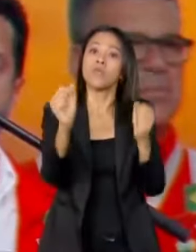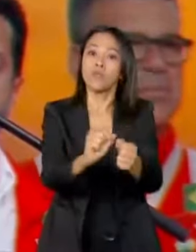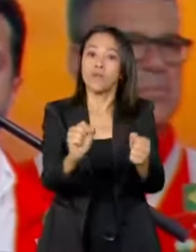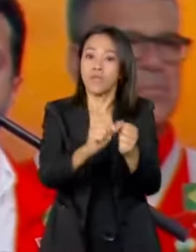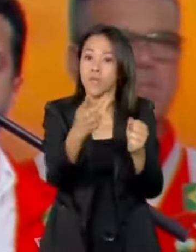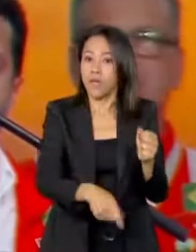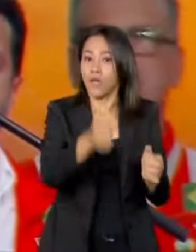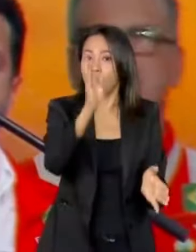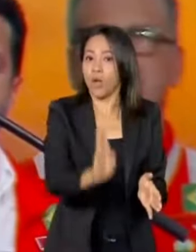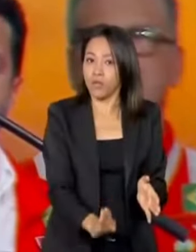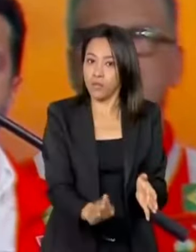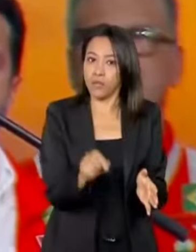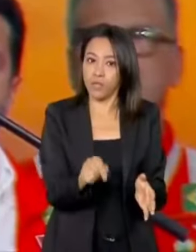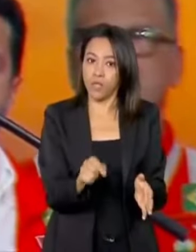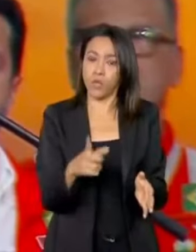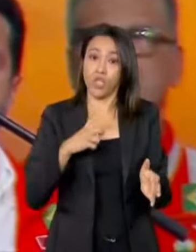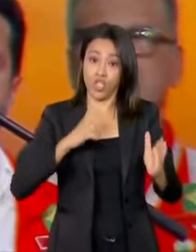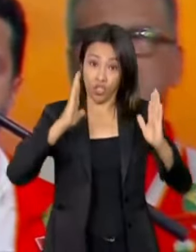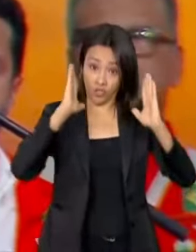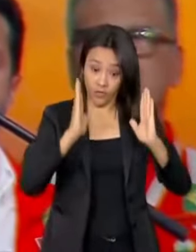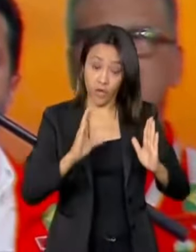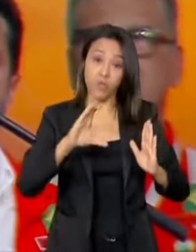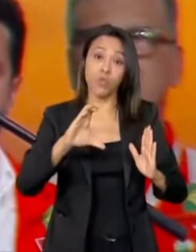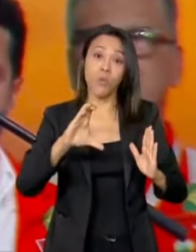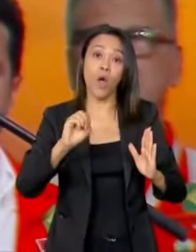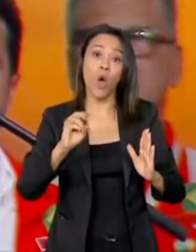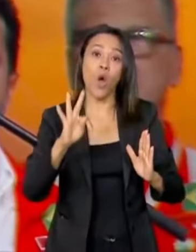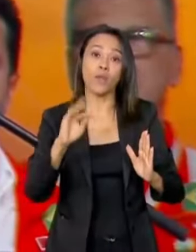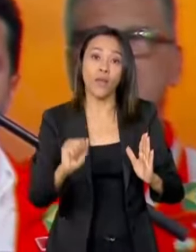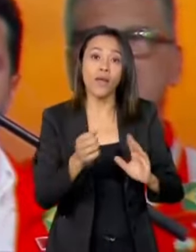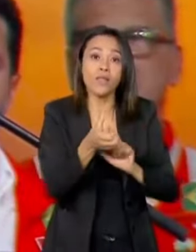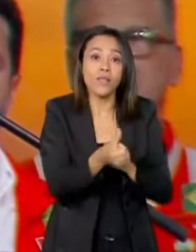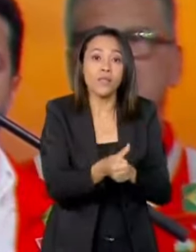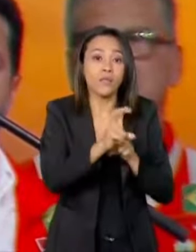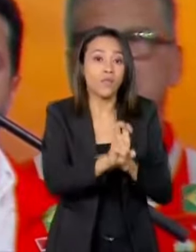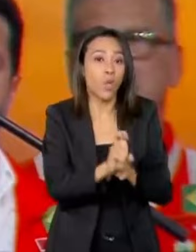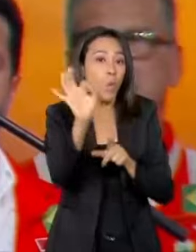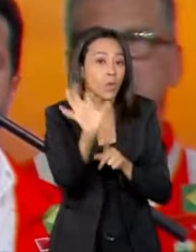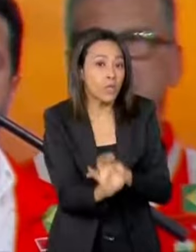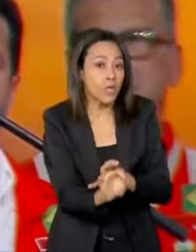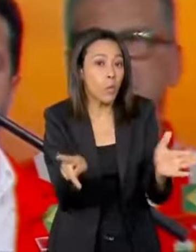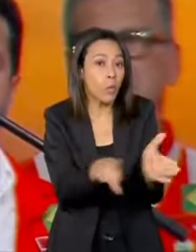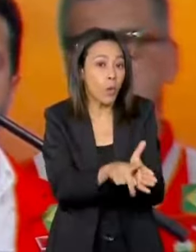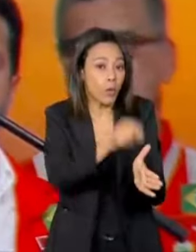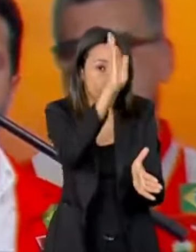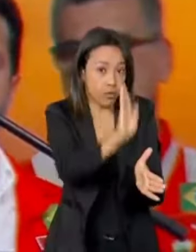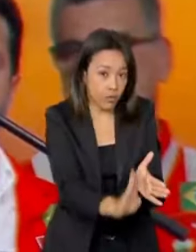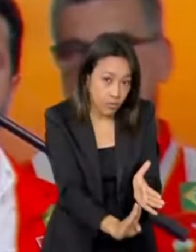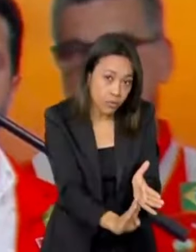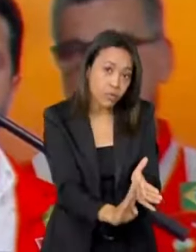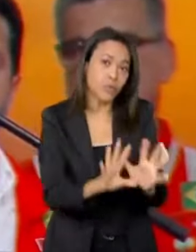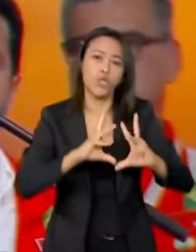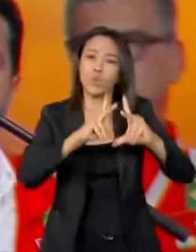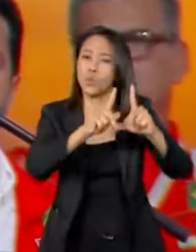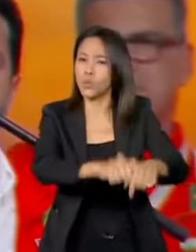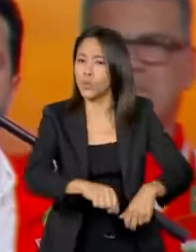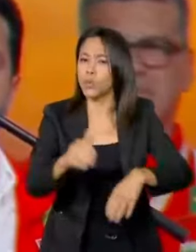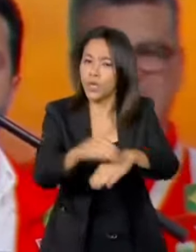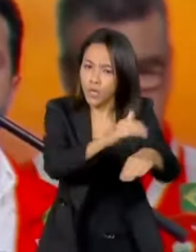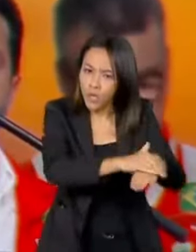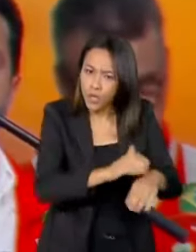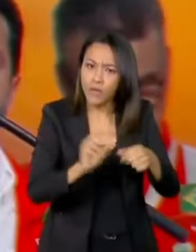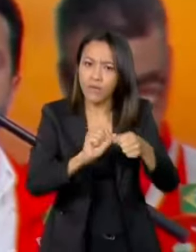Brasil. Estabelecemos uma cota de 65% de componente nacional em tudo que a gente fazia